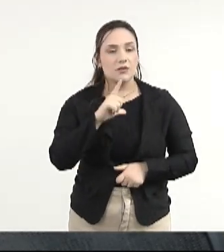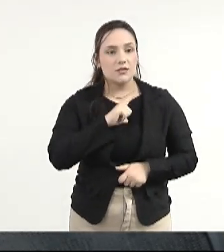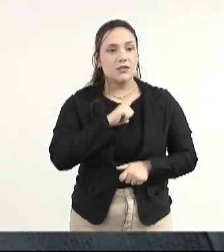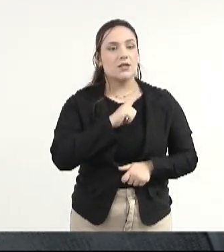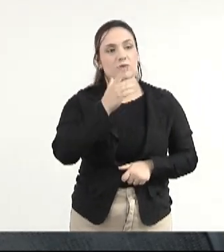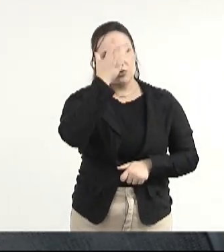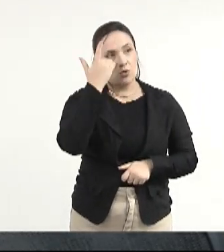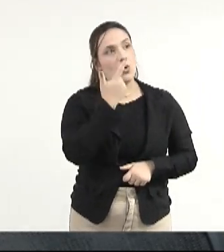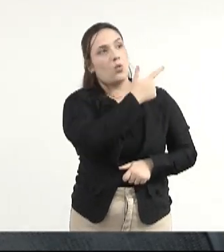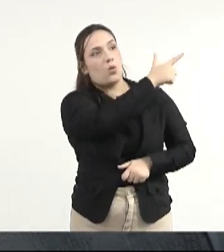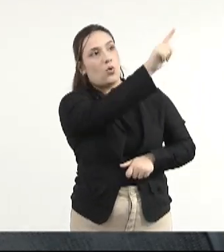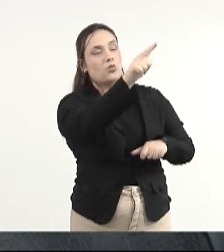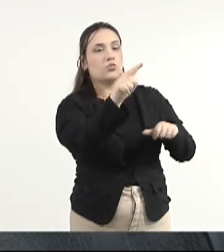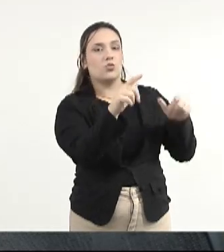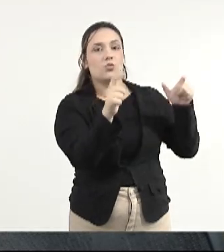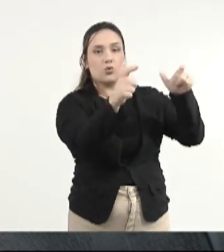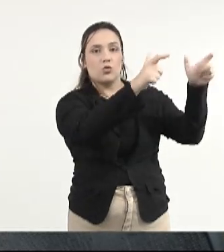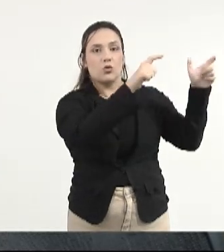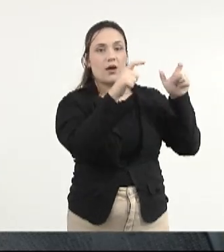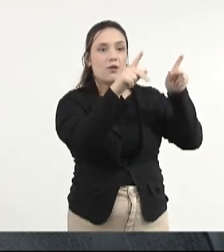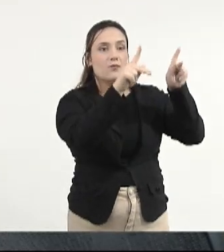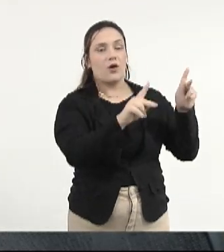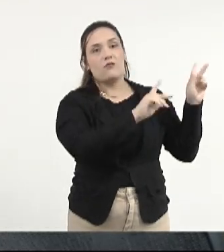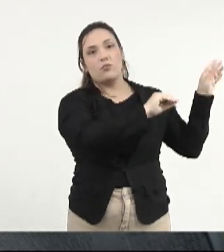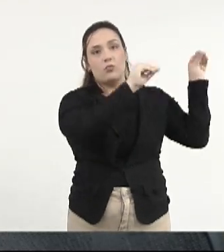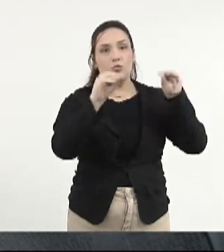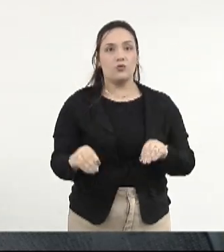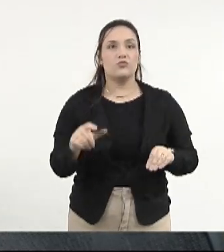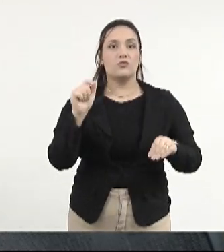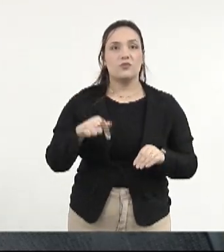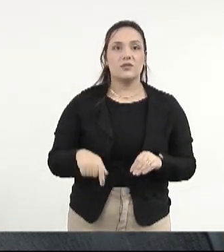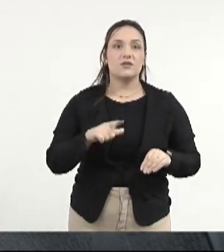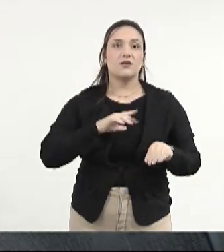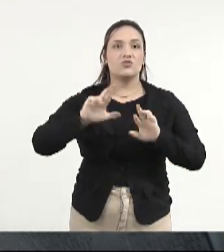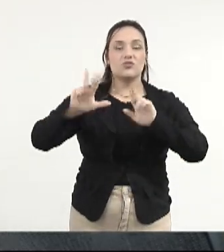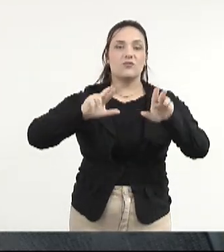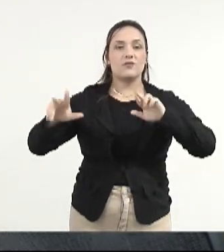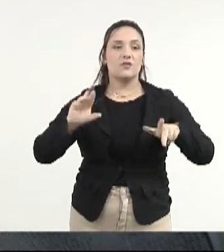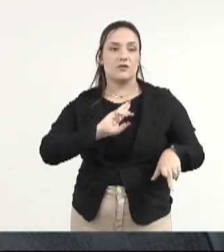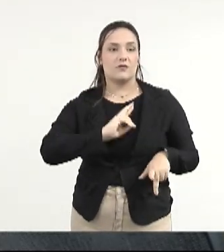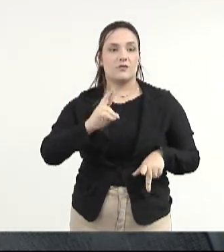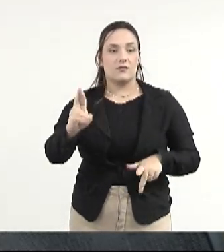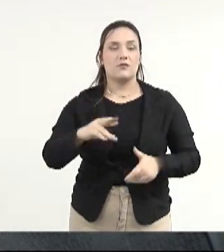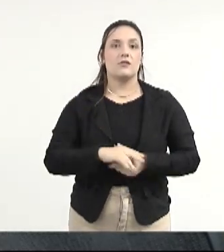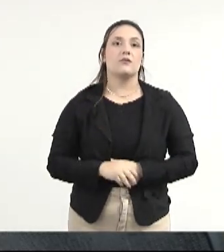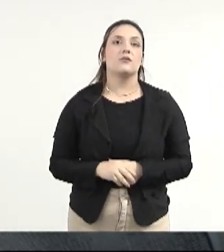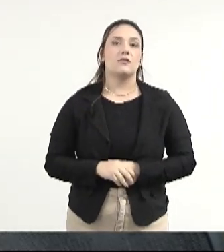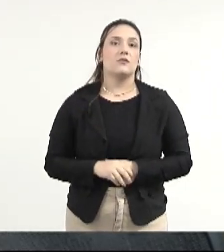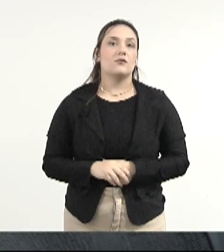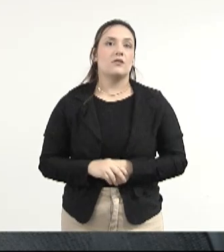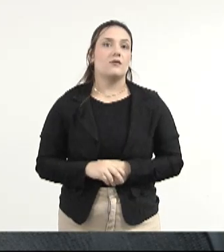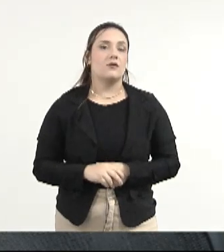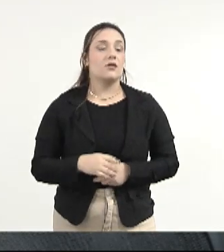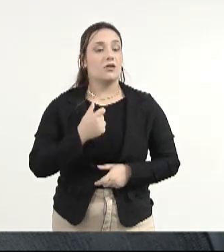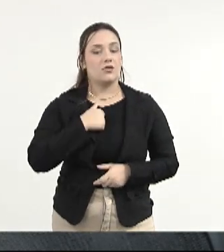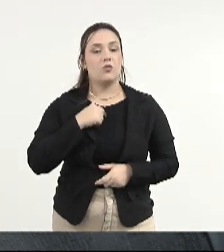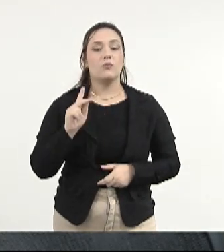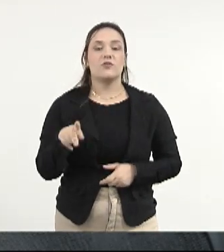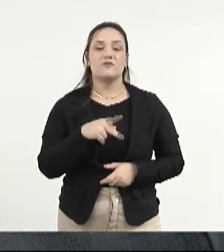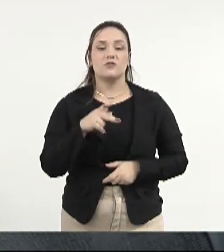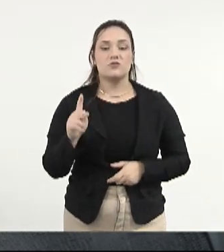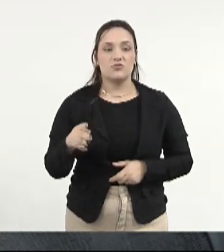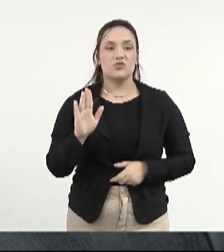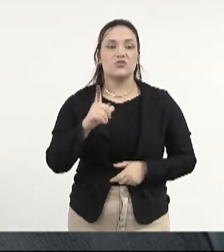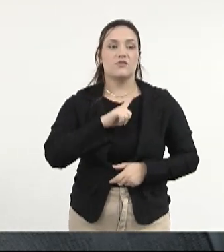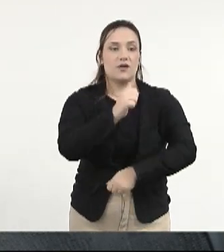de pessoas, de diferentes religiões que a gente tem nas escolas. Eu já estive, na condição de